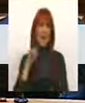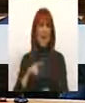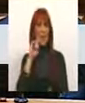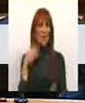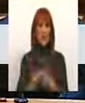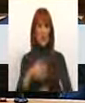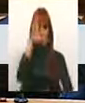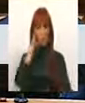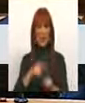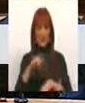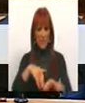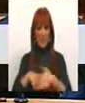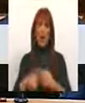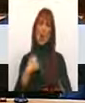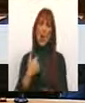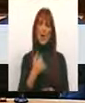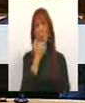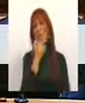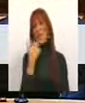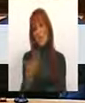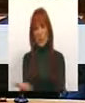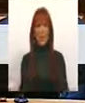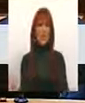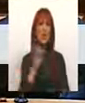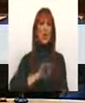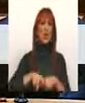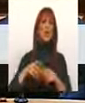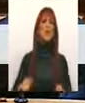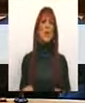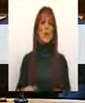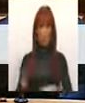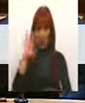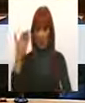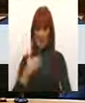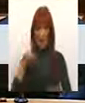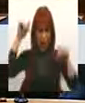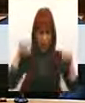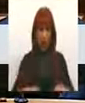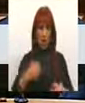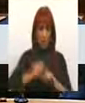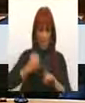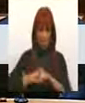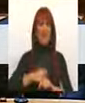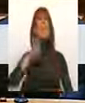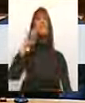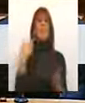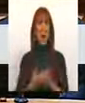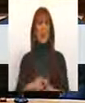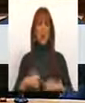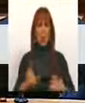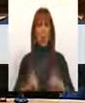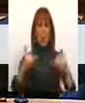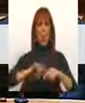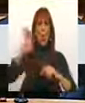garantir que o Governo não vai fazer, nós ficamos muito contentes. Senhoras e senhores deputados, o PSD está neste combate para garantir que o